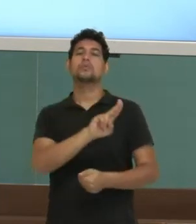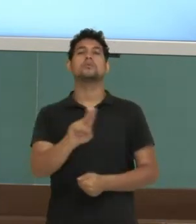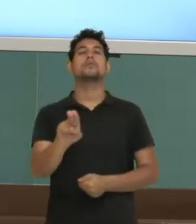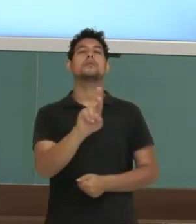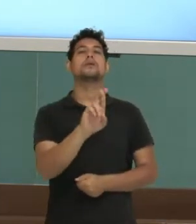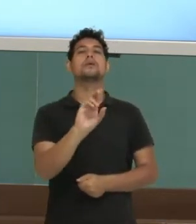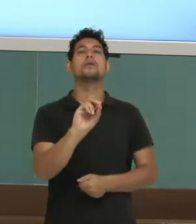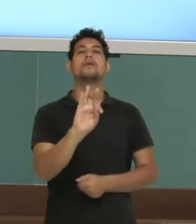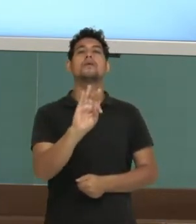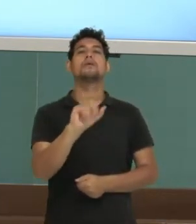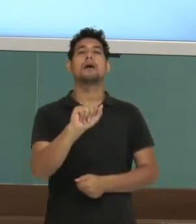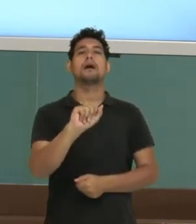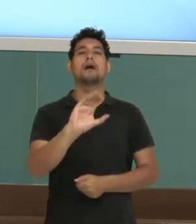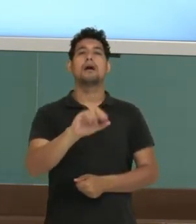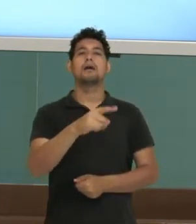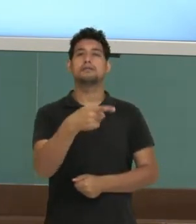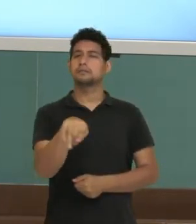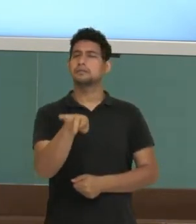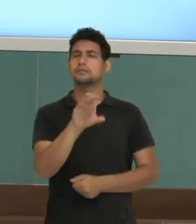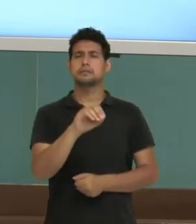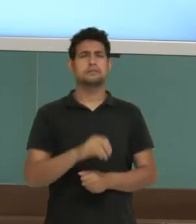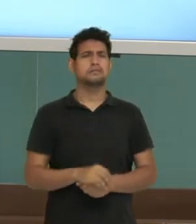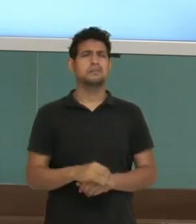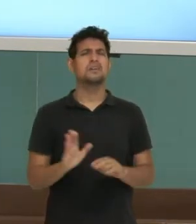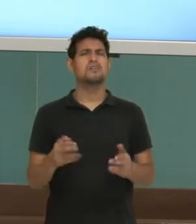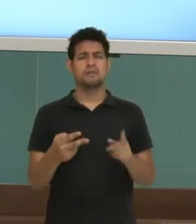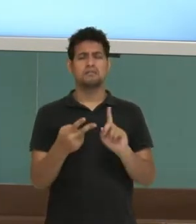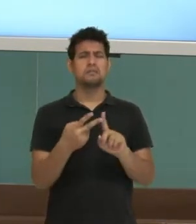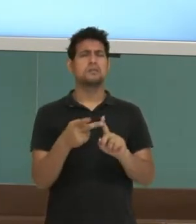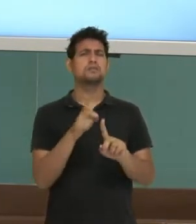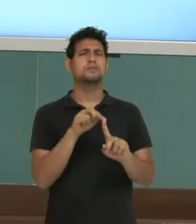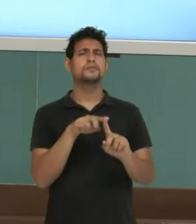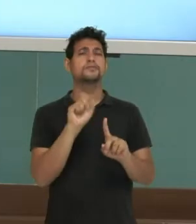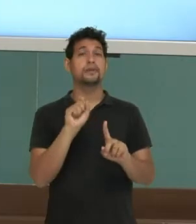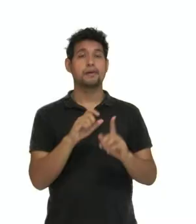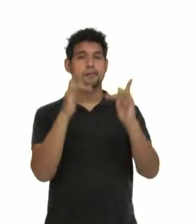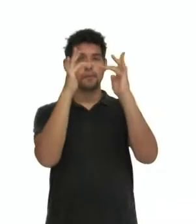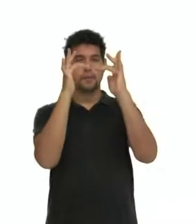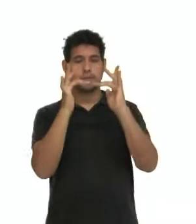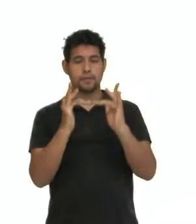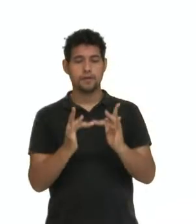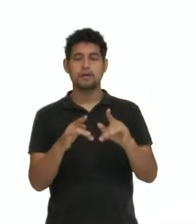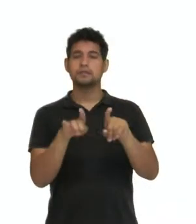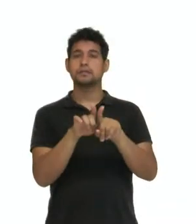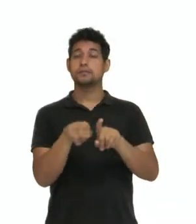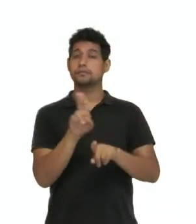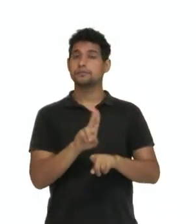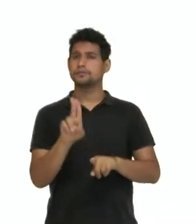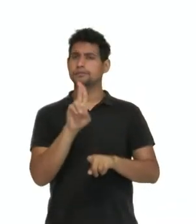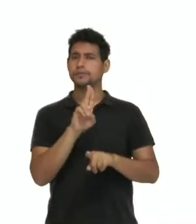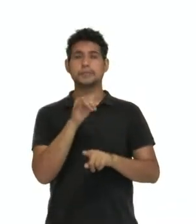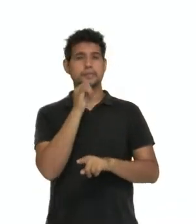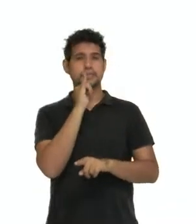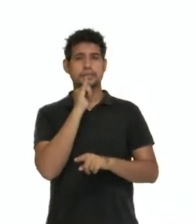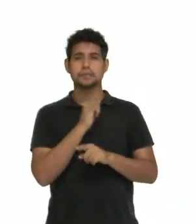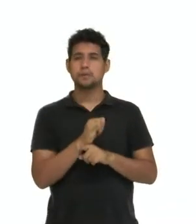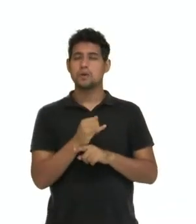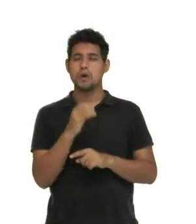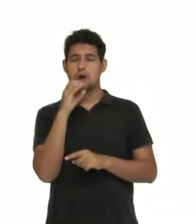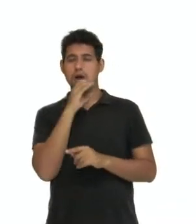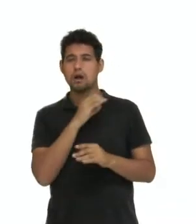eixo, rotação. E qual é o segundo objetivo? Relacionar a existência das estações do ano e